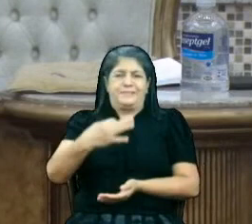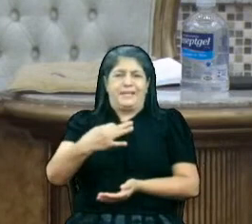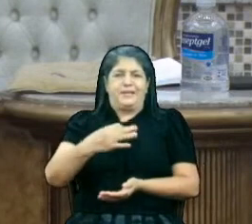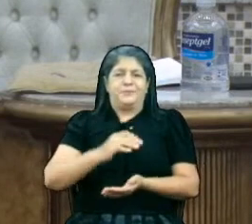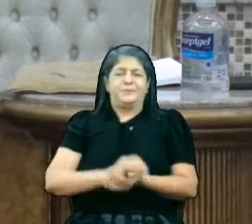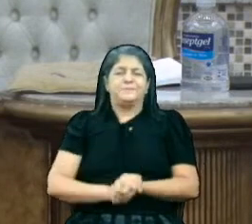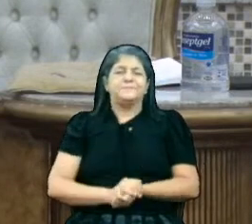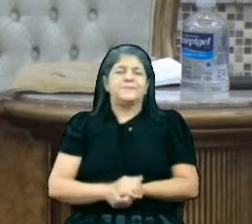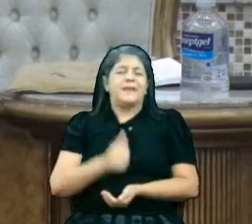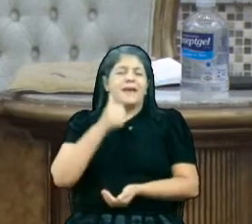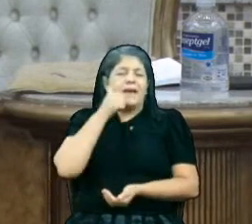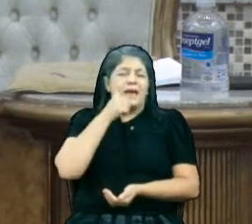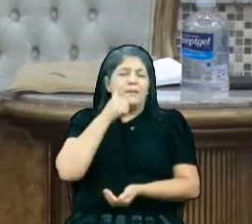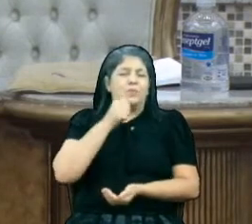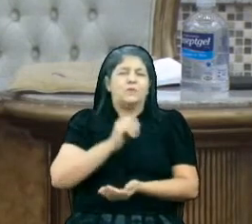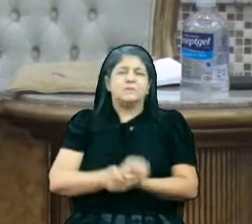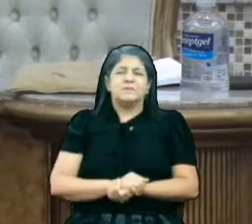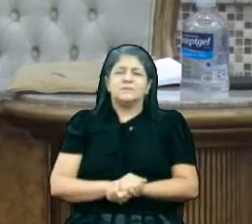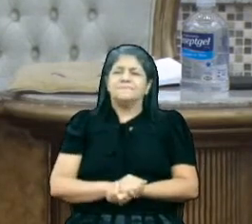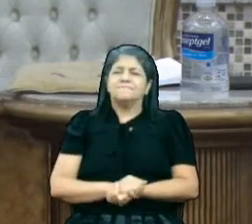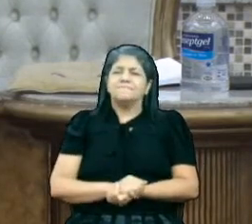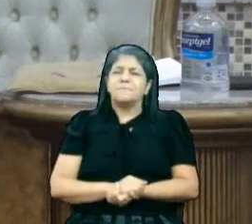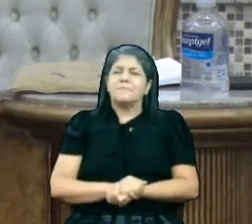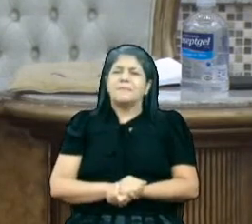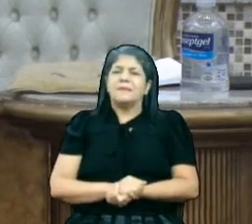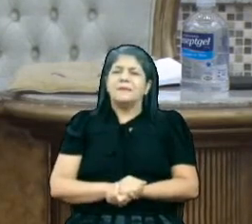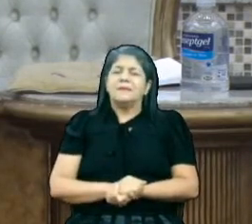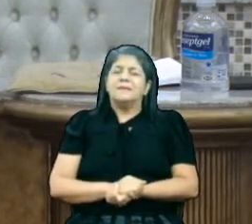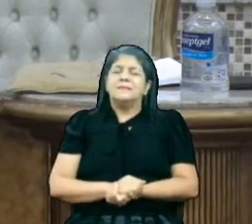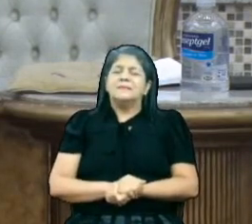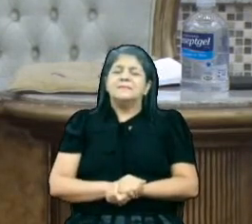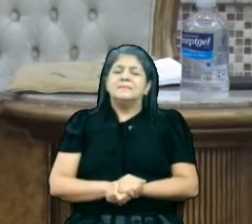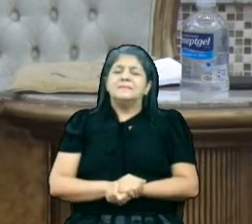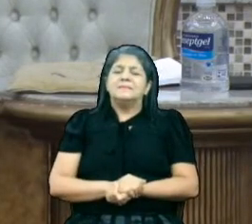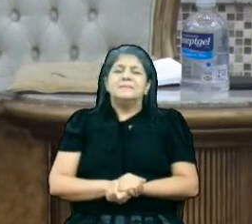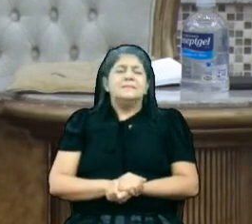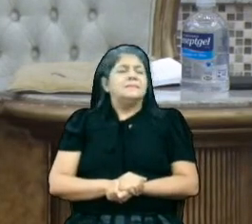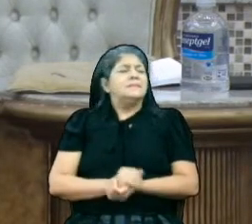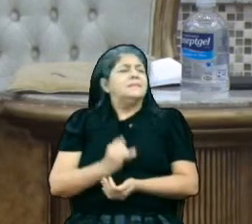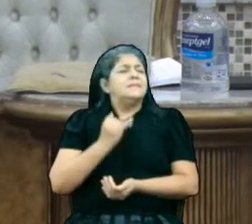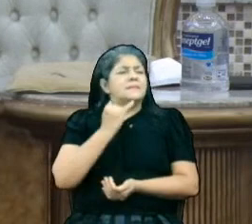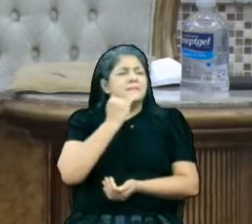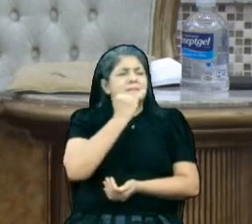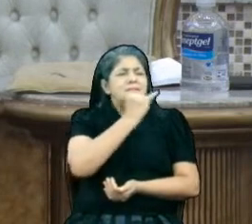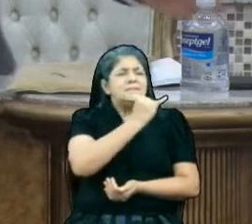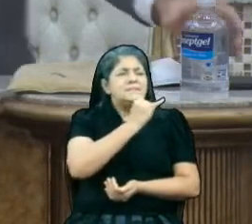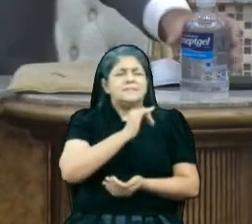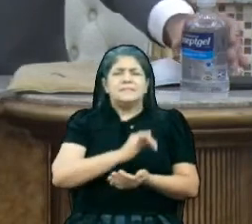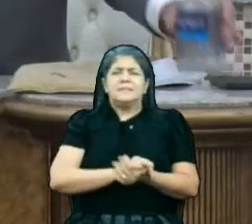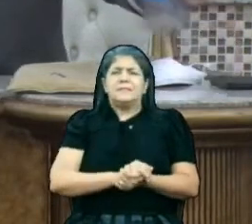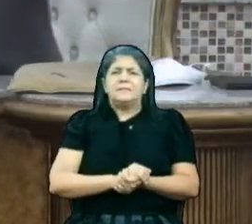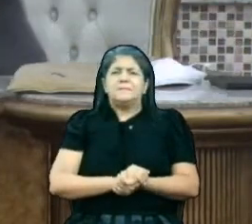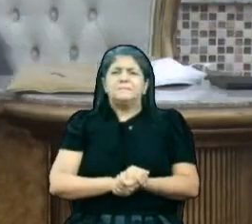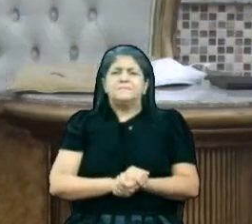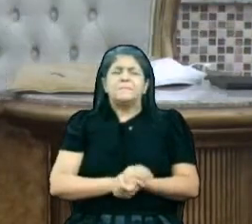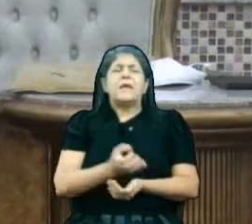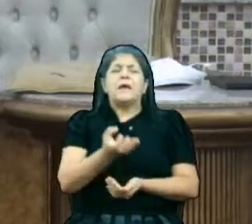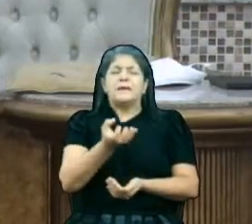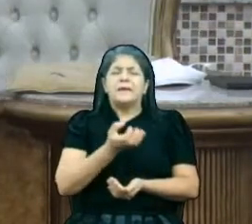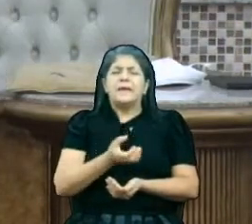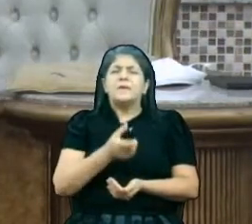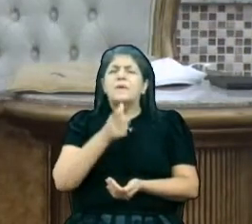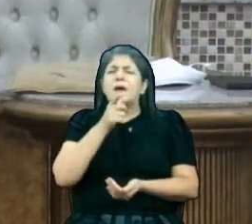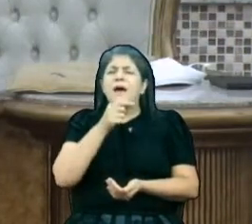moça dava um sinal como é que é me parece que ela bebi um eu e o moço punha um copo d'água